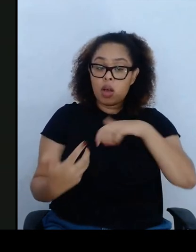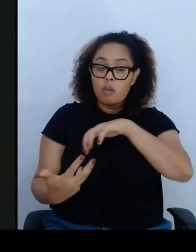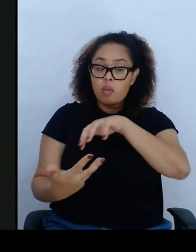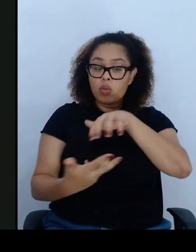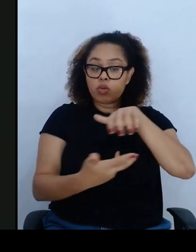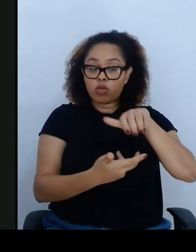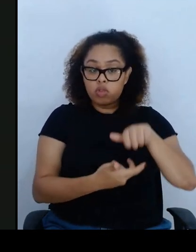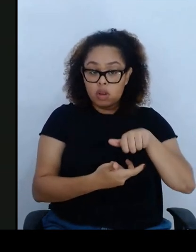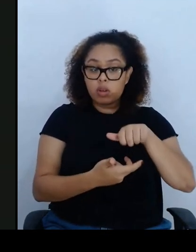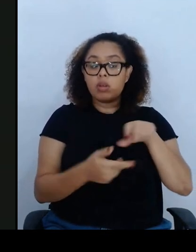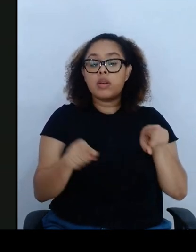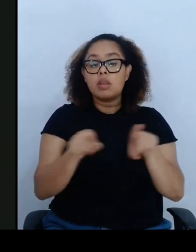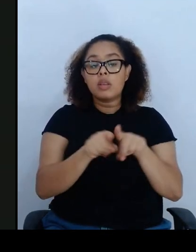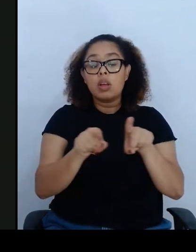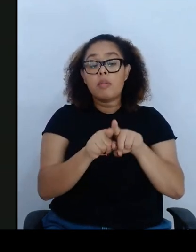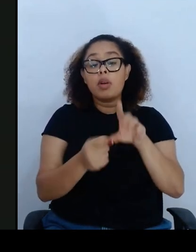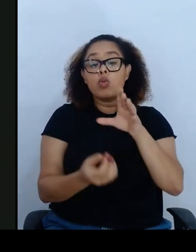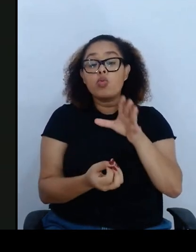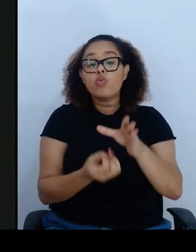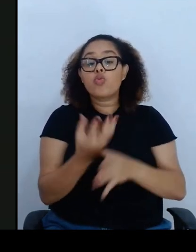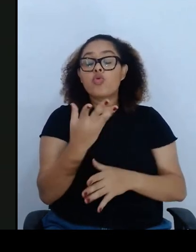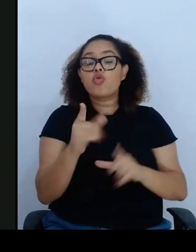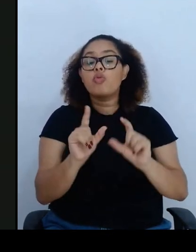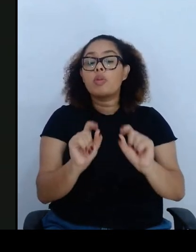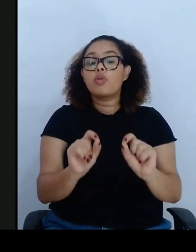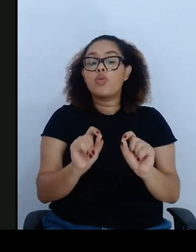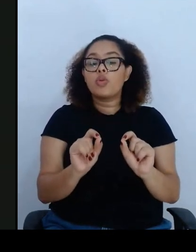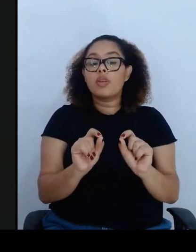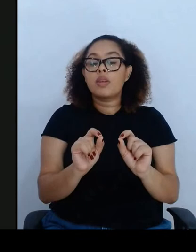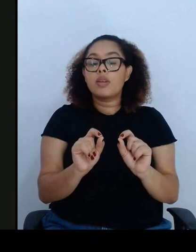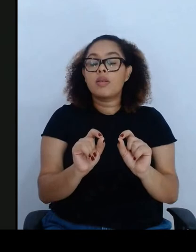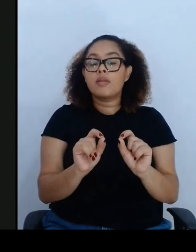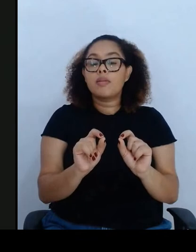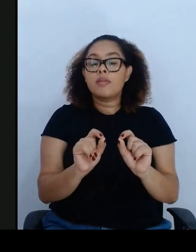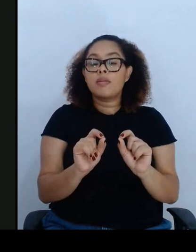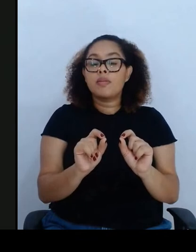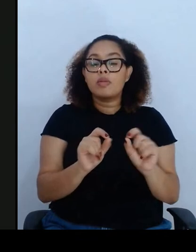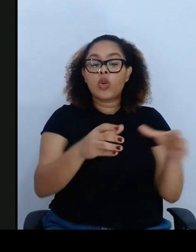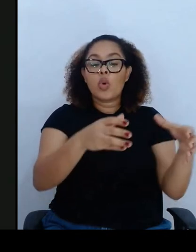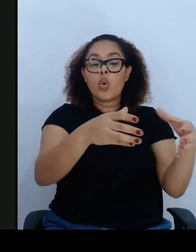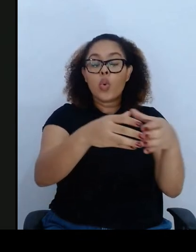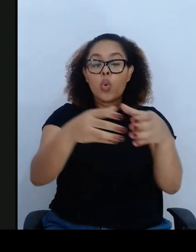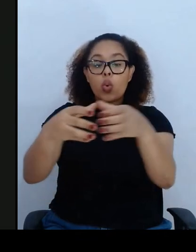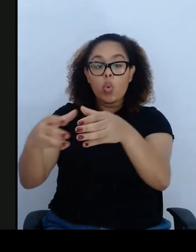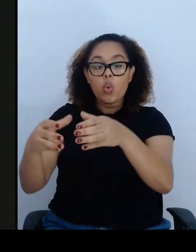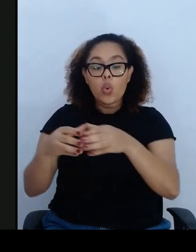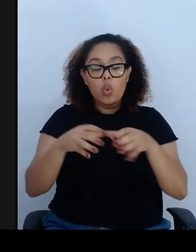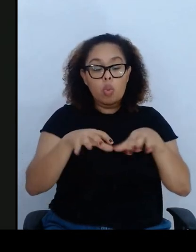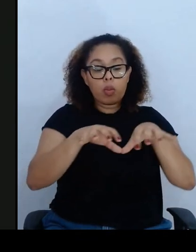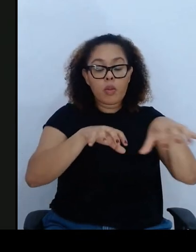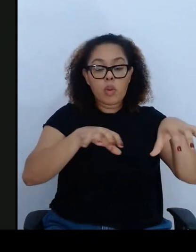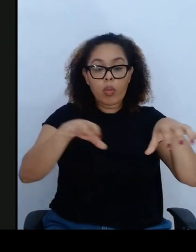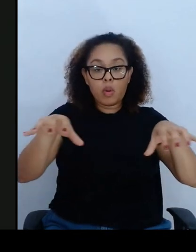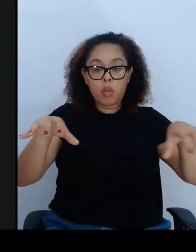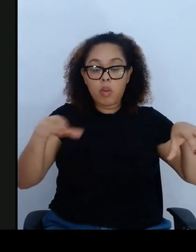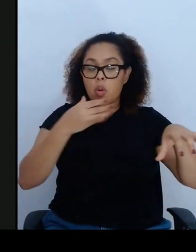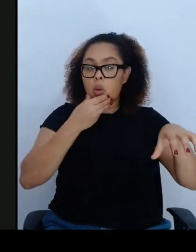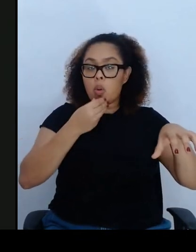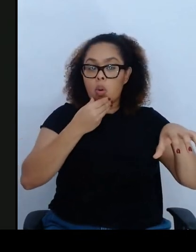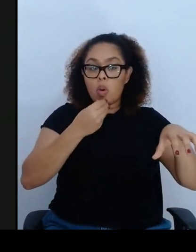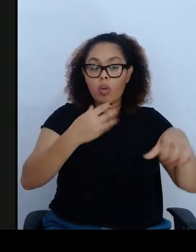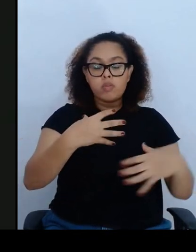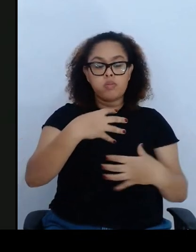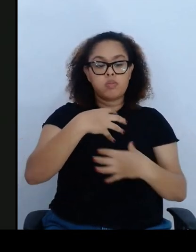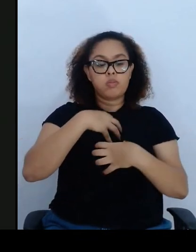a criação o surgimento de diferentes tipos grupos de homens que tinham diferentes experiências